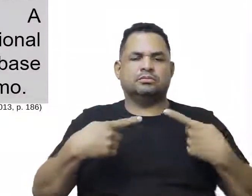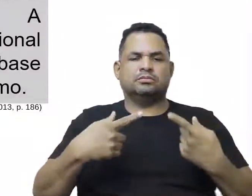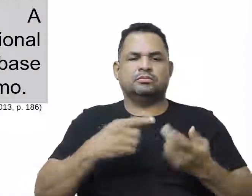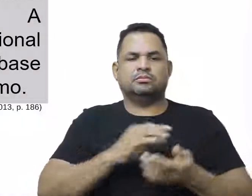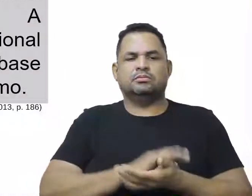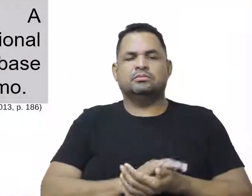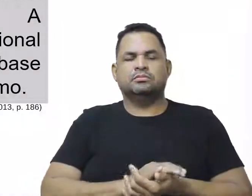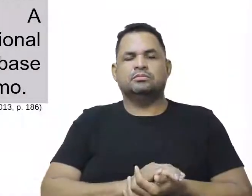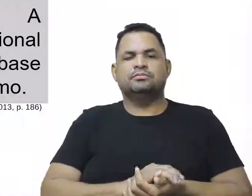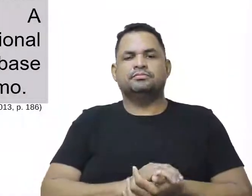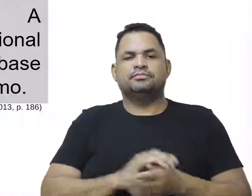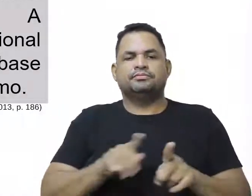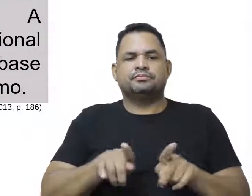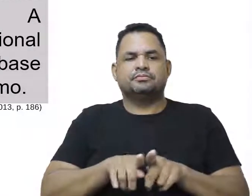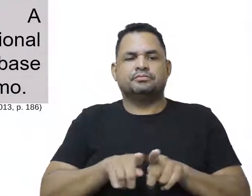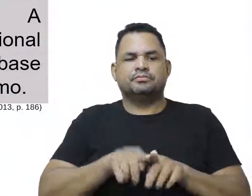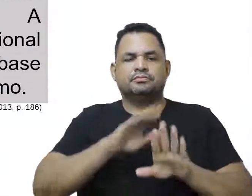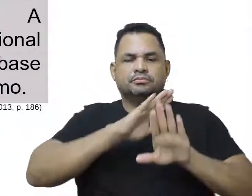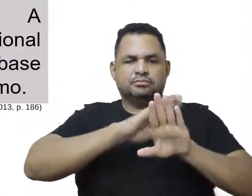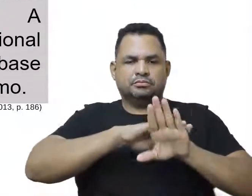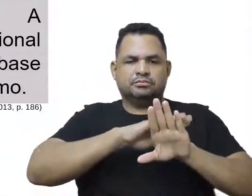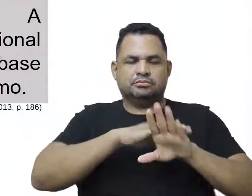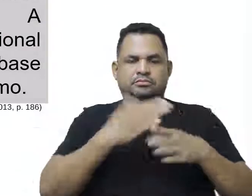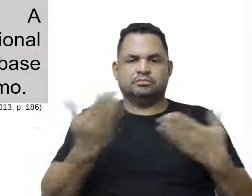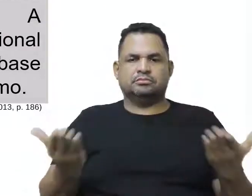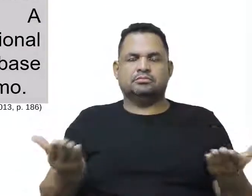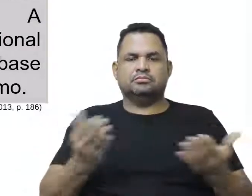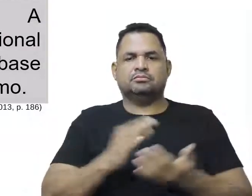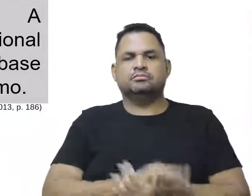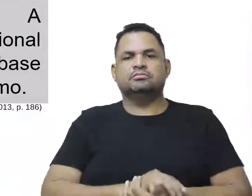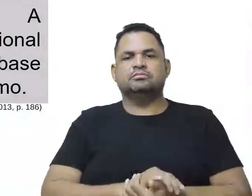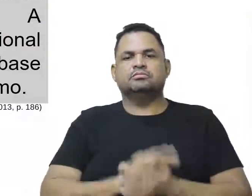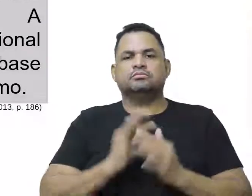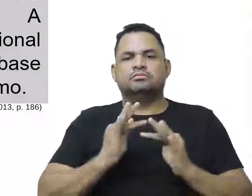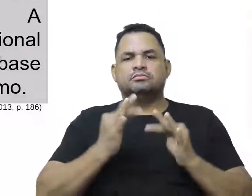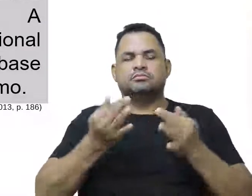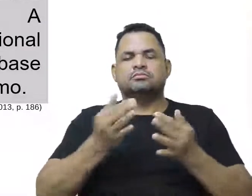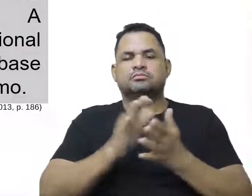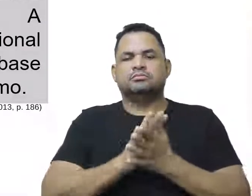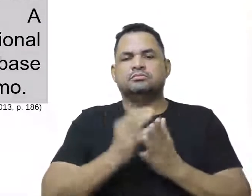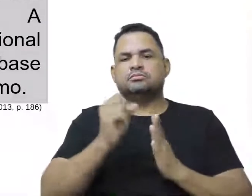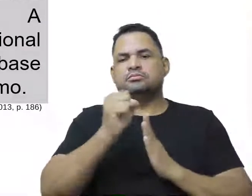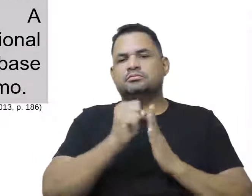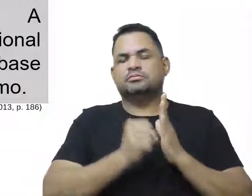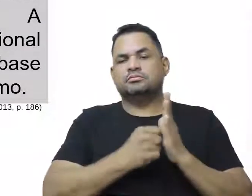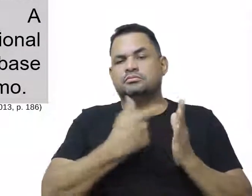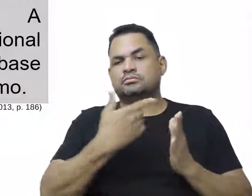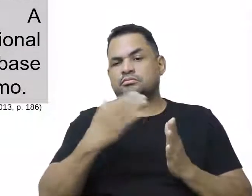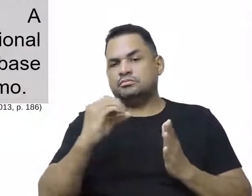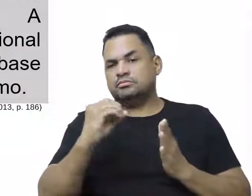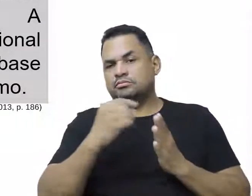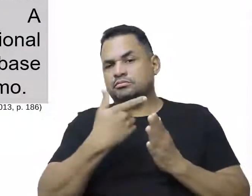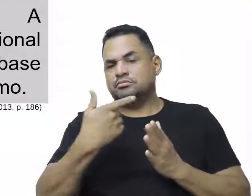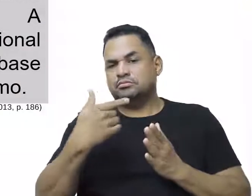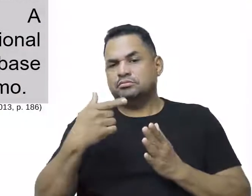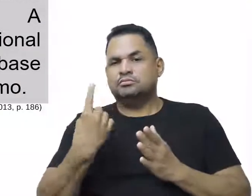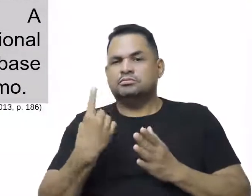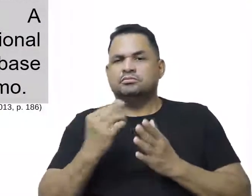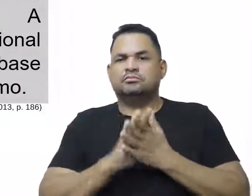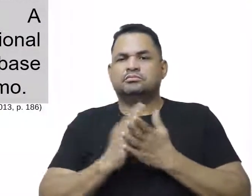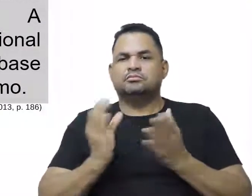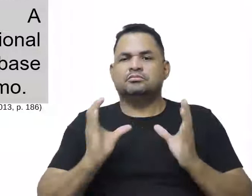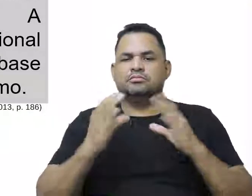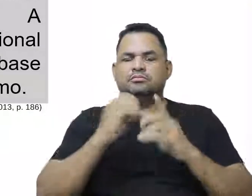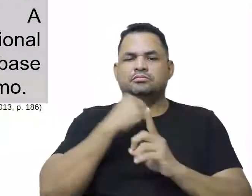no âmbito político e ideológico então no final do século 20 e 21 houve um conjunto